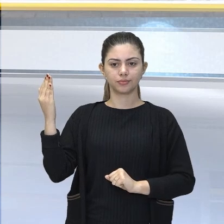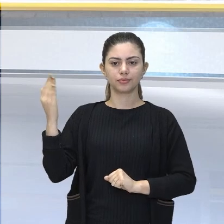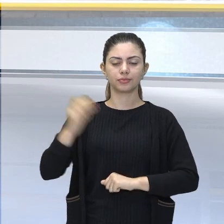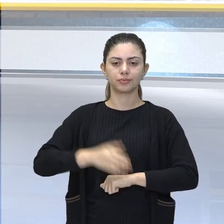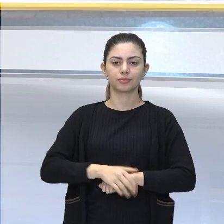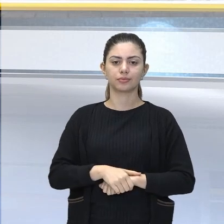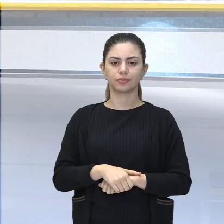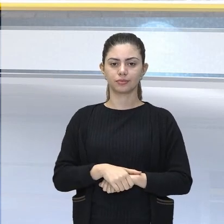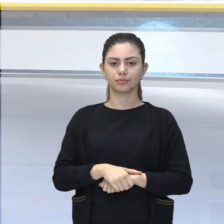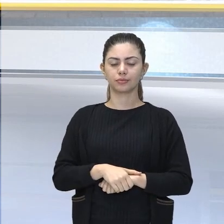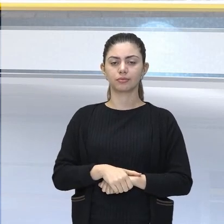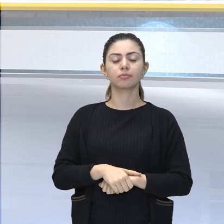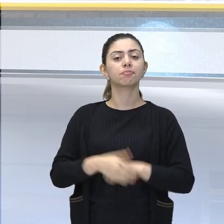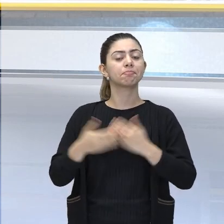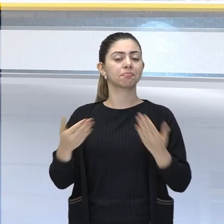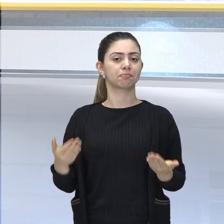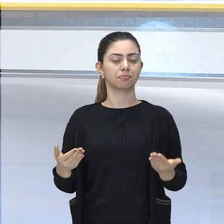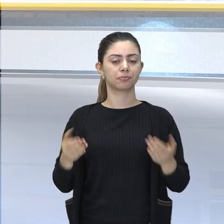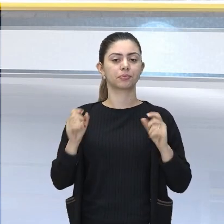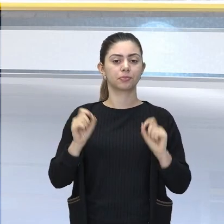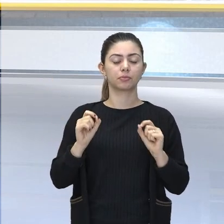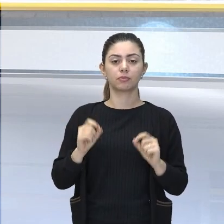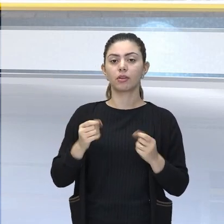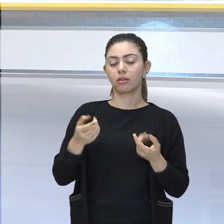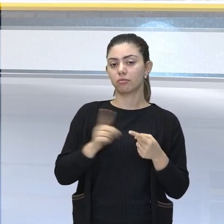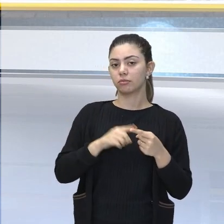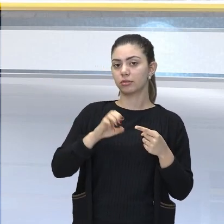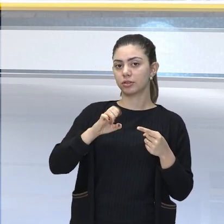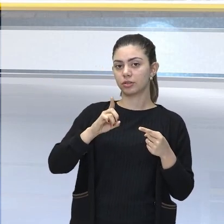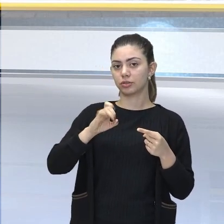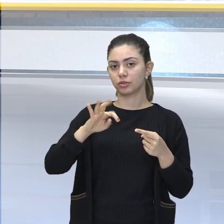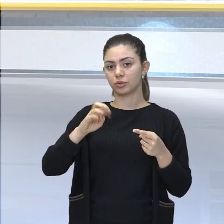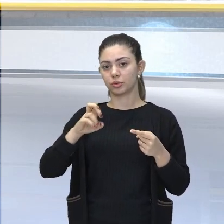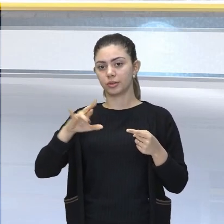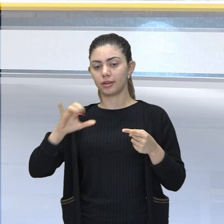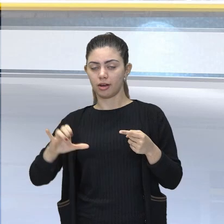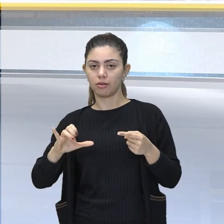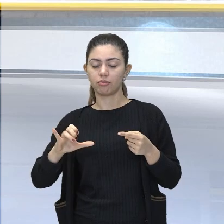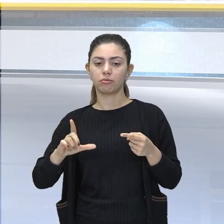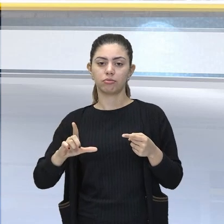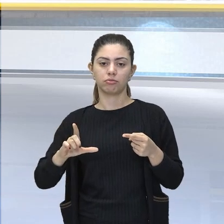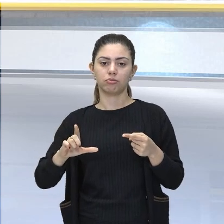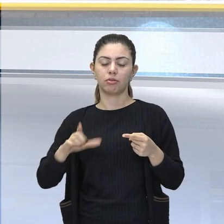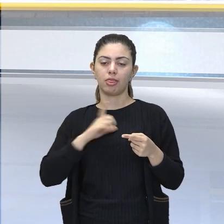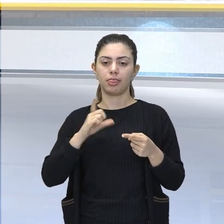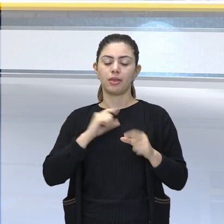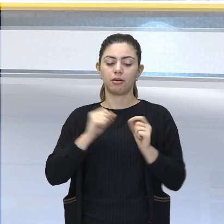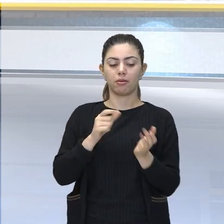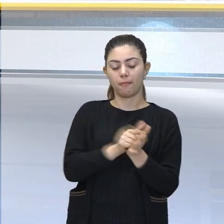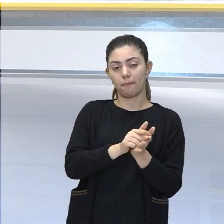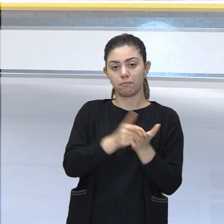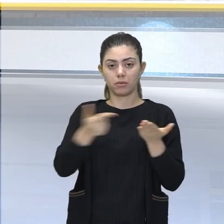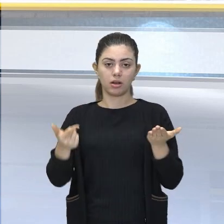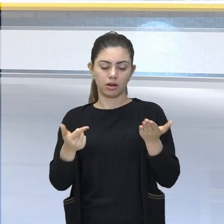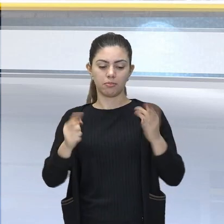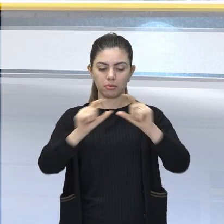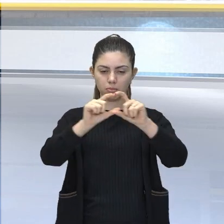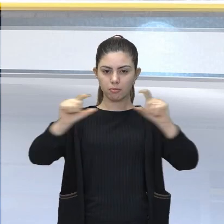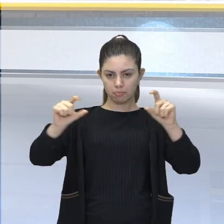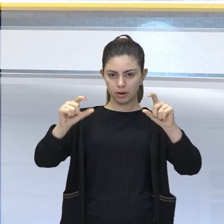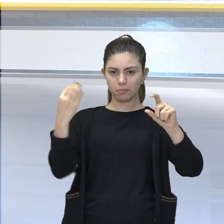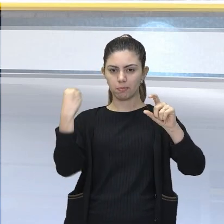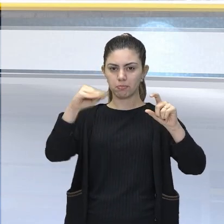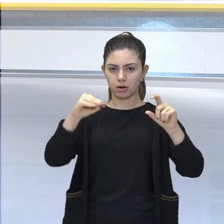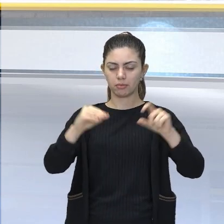title. Em geral, o editorial aparece ou já na capa ou na folha, na próxima folha, certo?